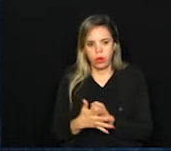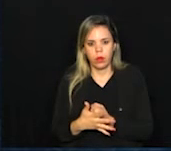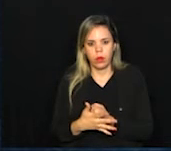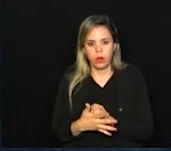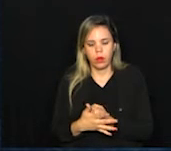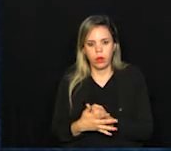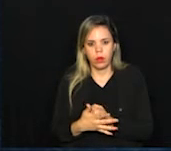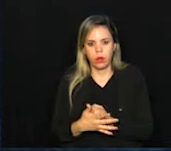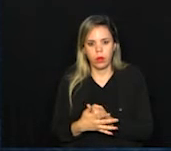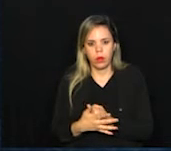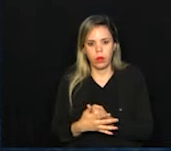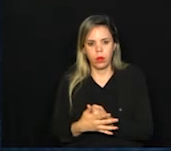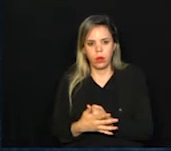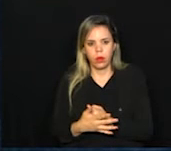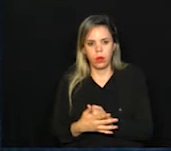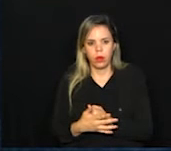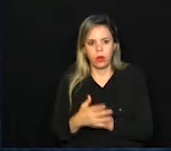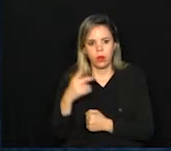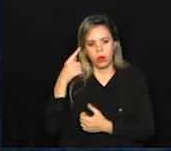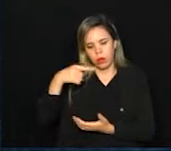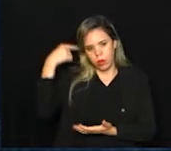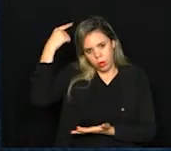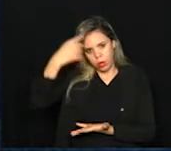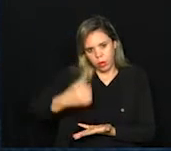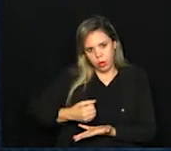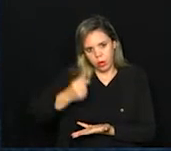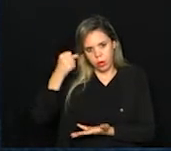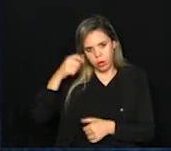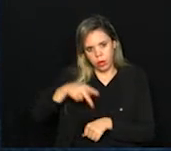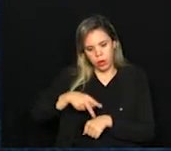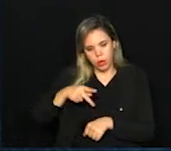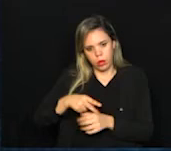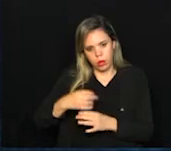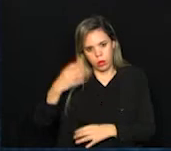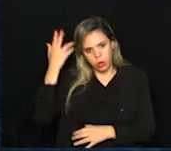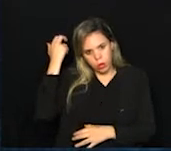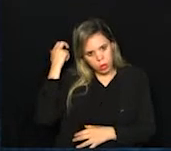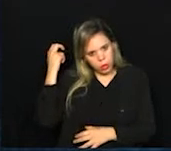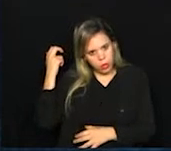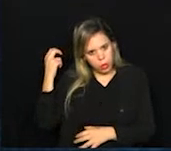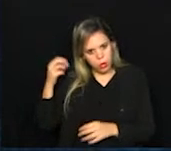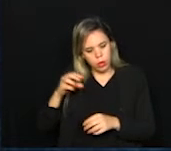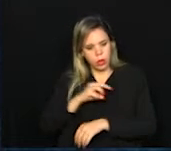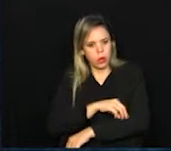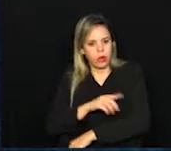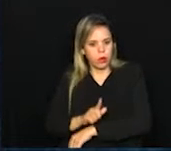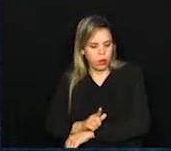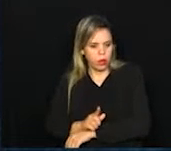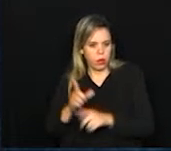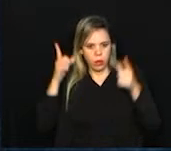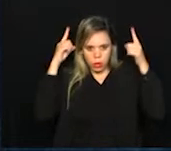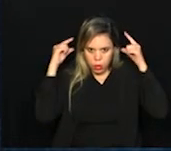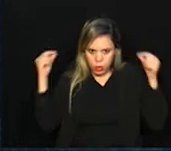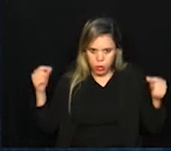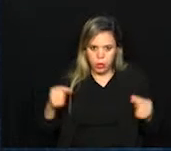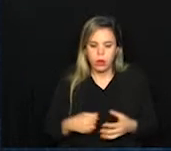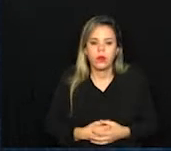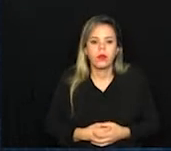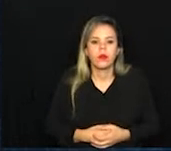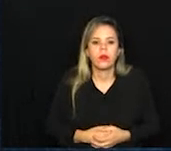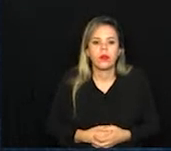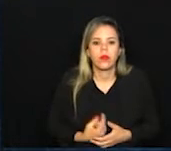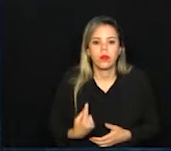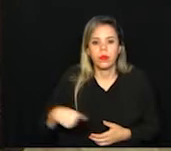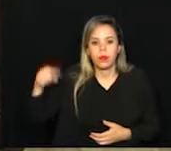Covid-19, aparecem Santo Antônio de Posse, Pedreira, Engenheiro Coelho, Morungaba e Olambra. De acordo com